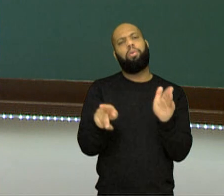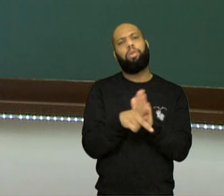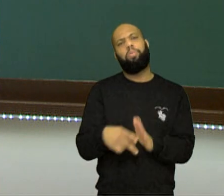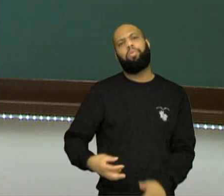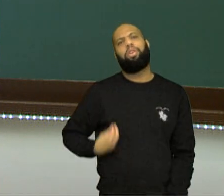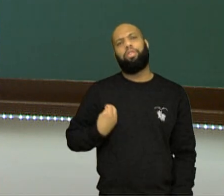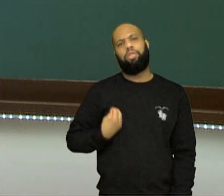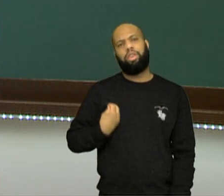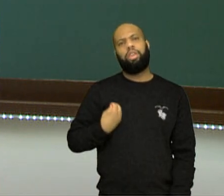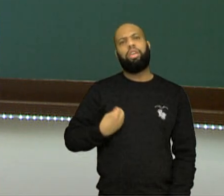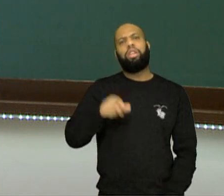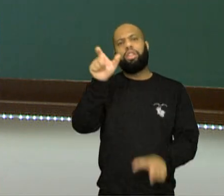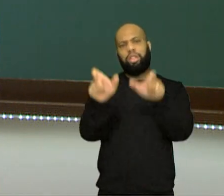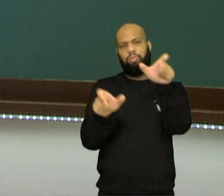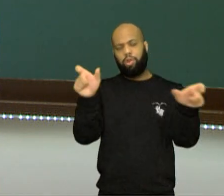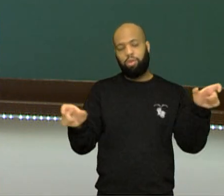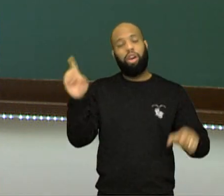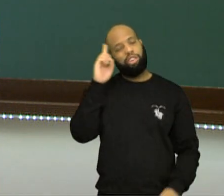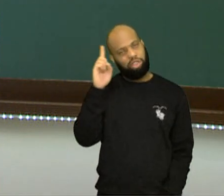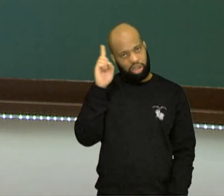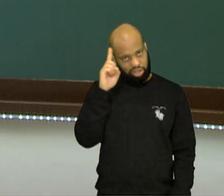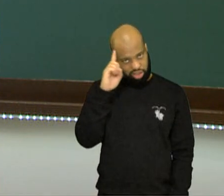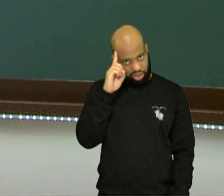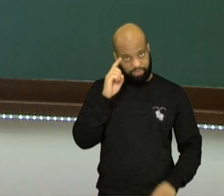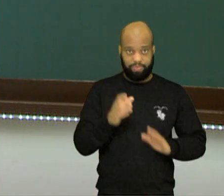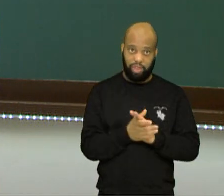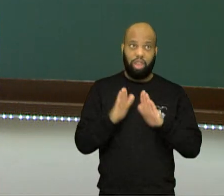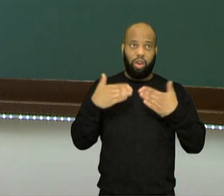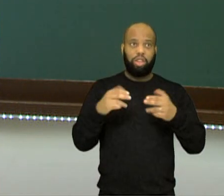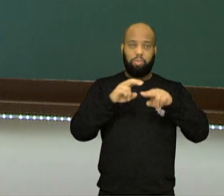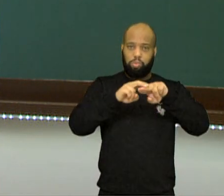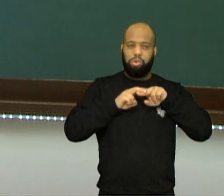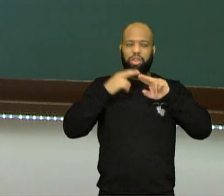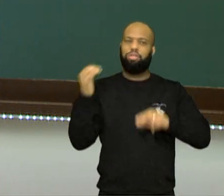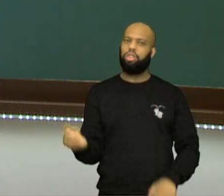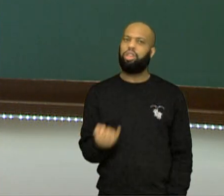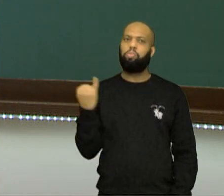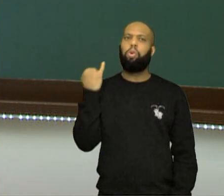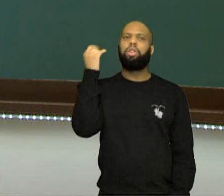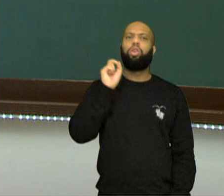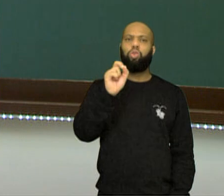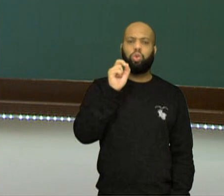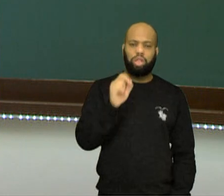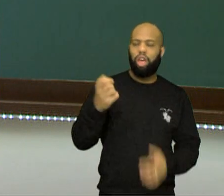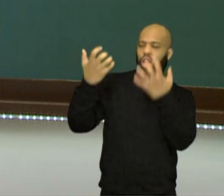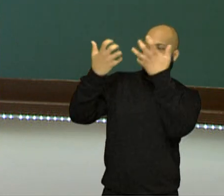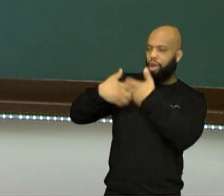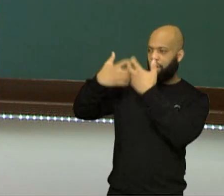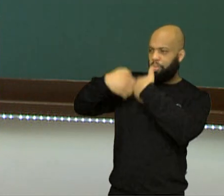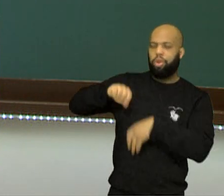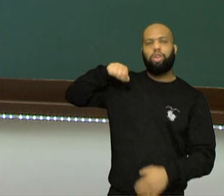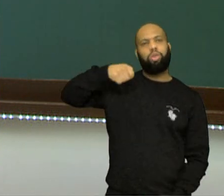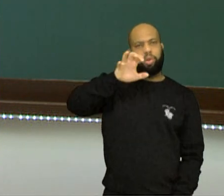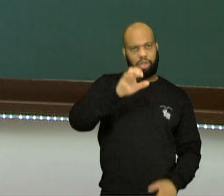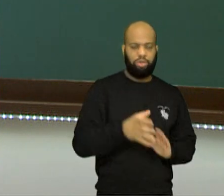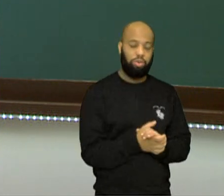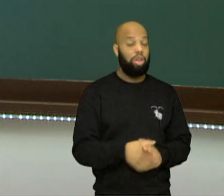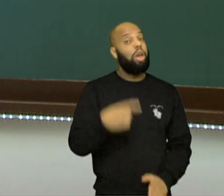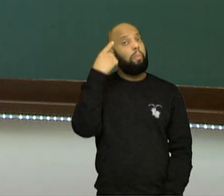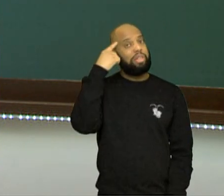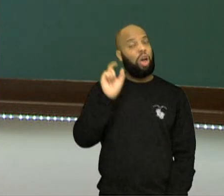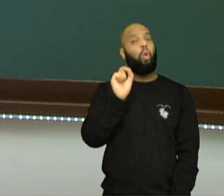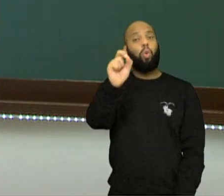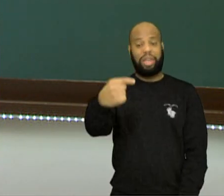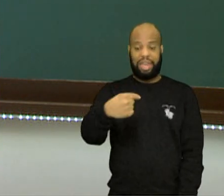das pessoas, para o dia a dia das pessoas. Por isso é importantíssimo a gente refletir a respeito e pensar o que eu